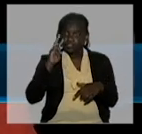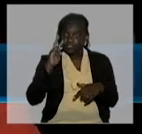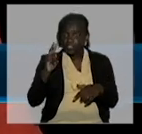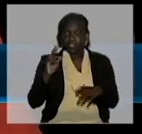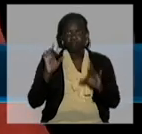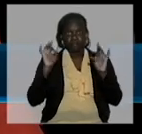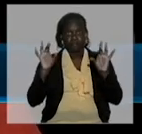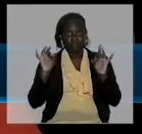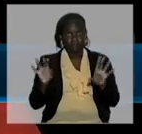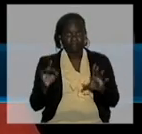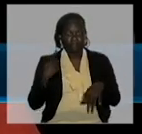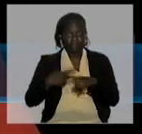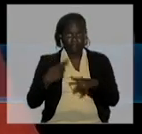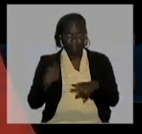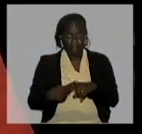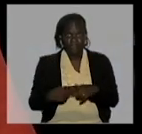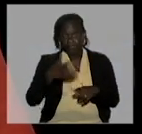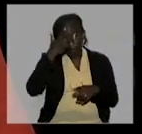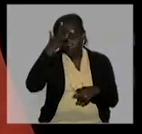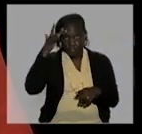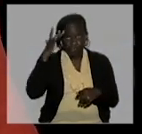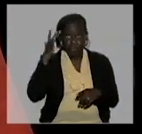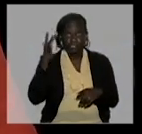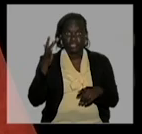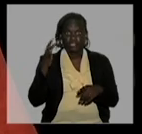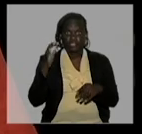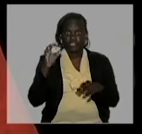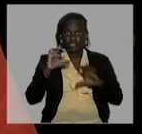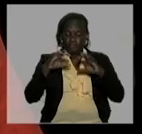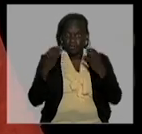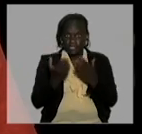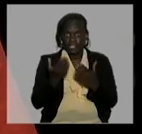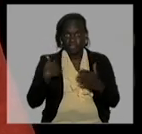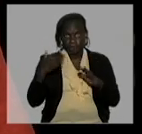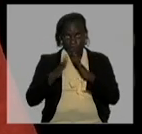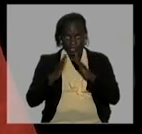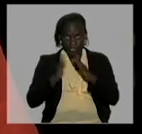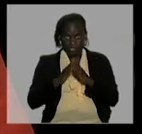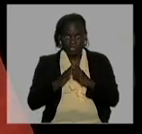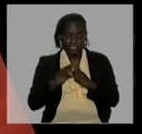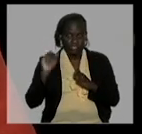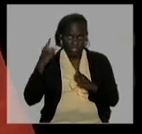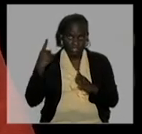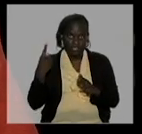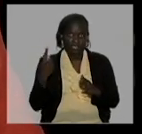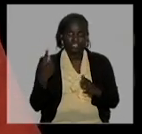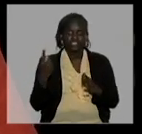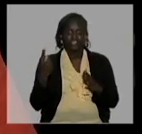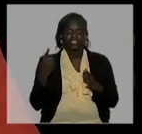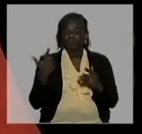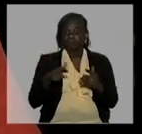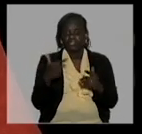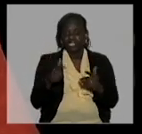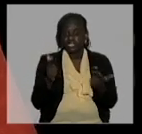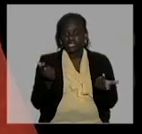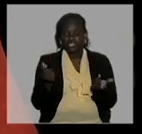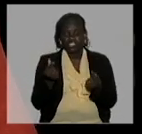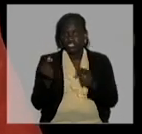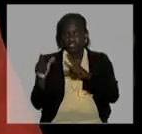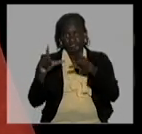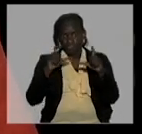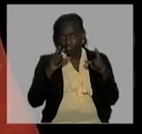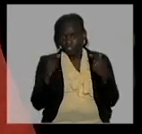para mim um privilégio, porque as pessoas na comunidade onde eu morava não tinham condições